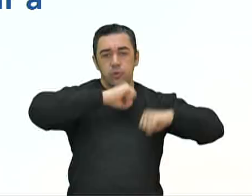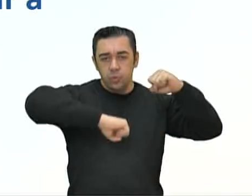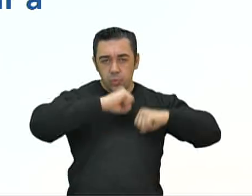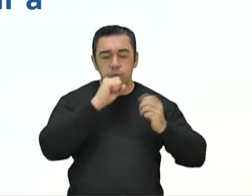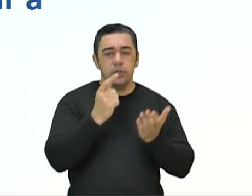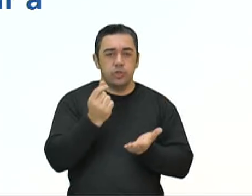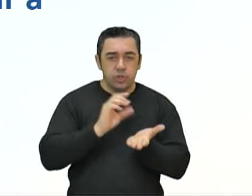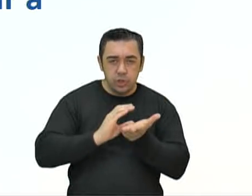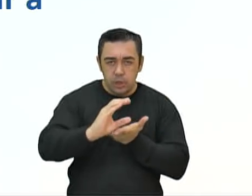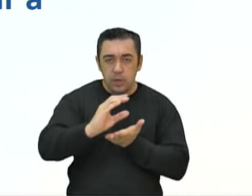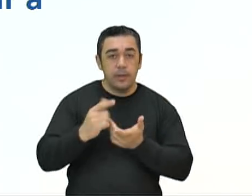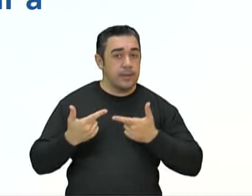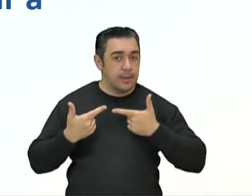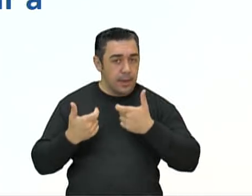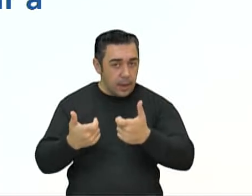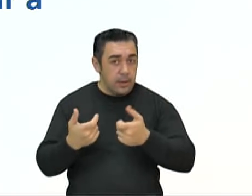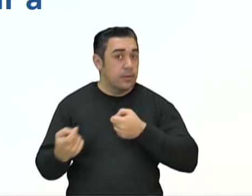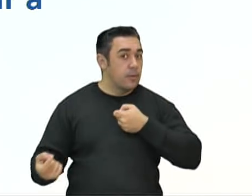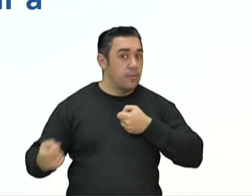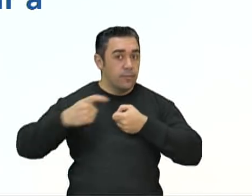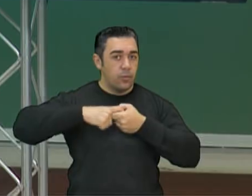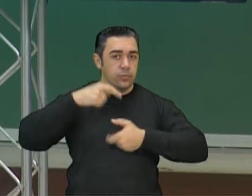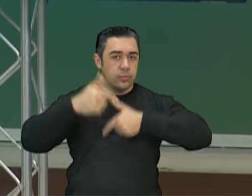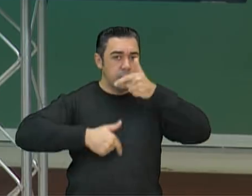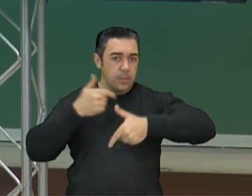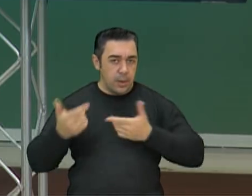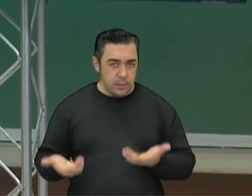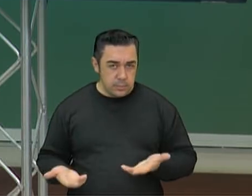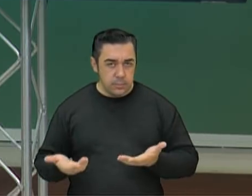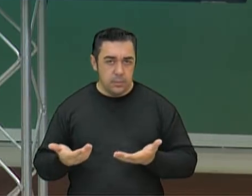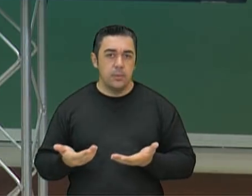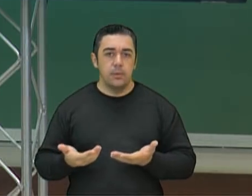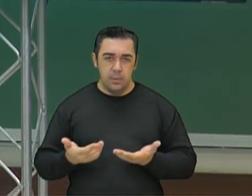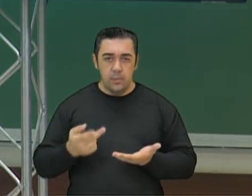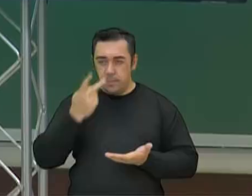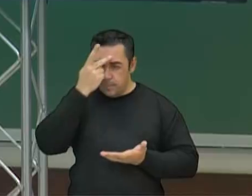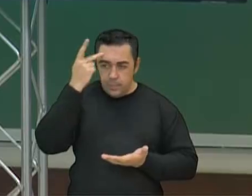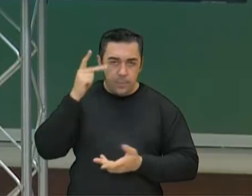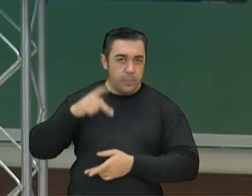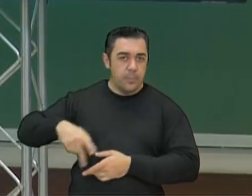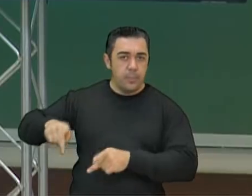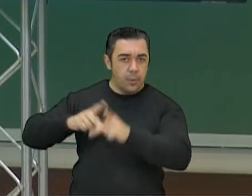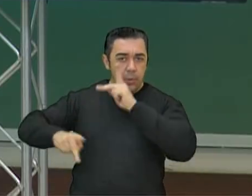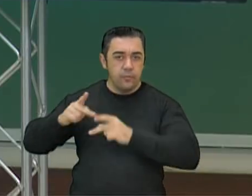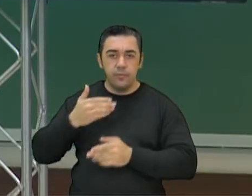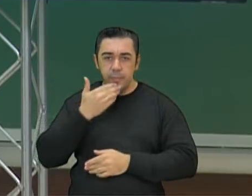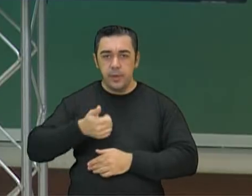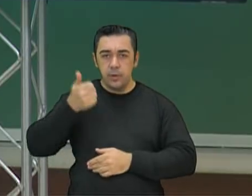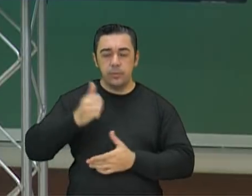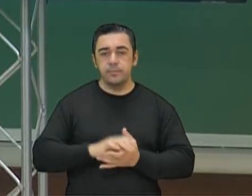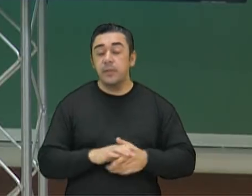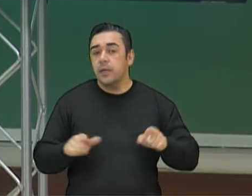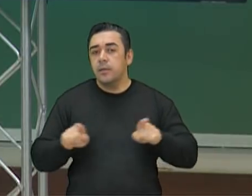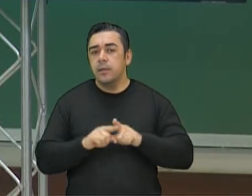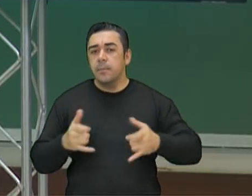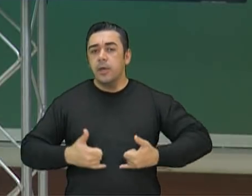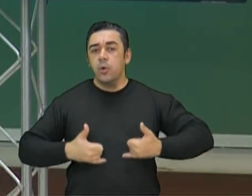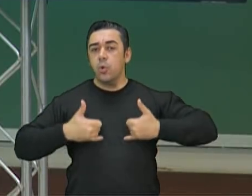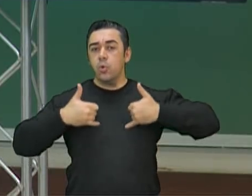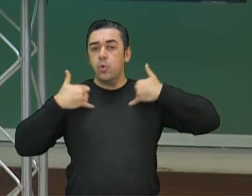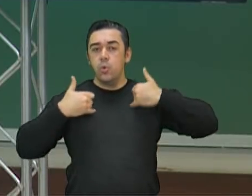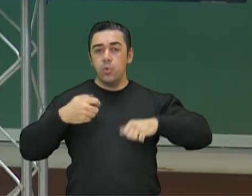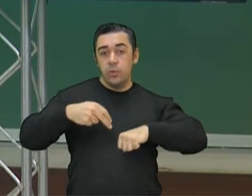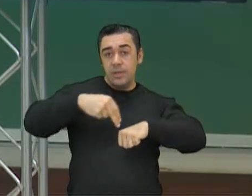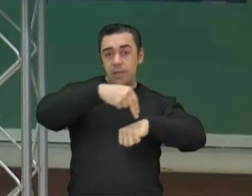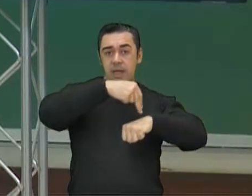na indústria de guerra. Então, voltou o emprego, a vida da população melhorou. O resgate do orgulho